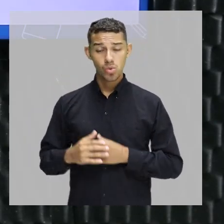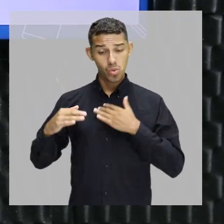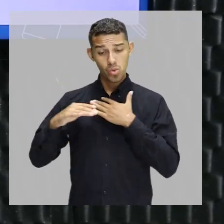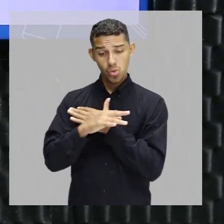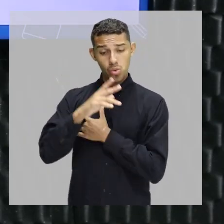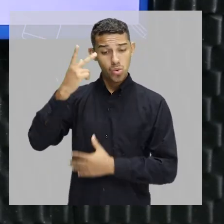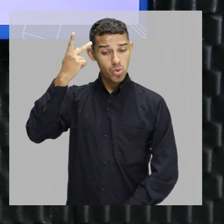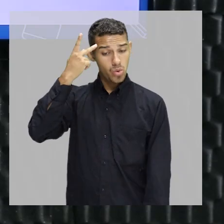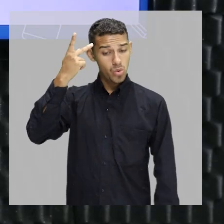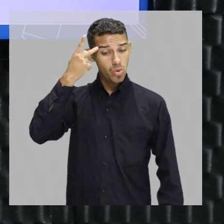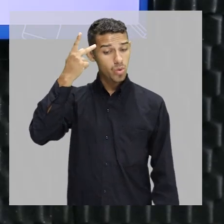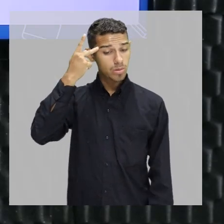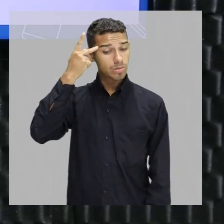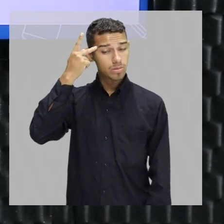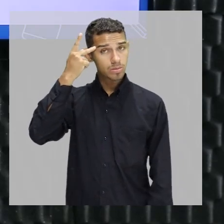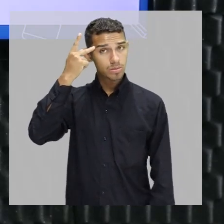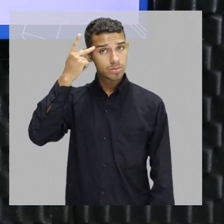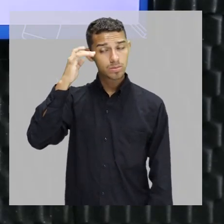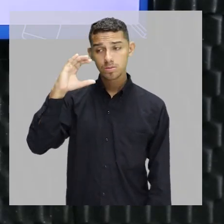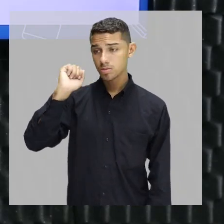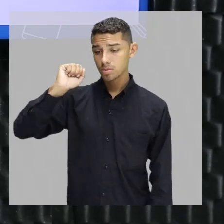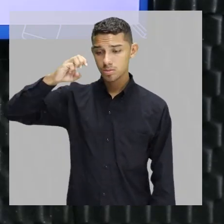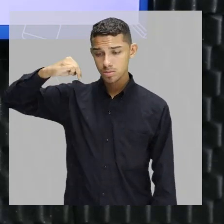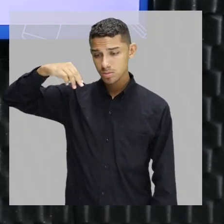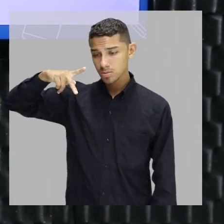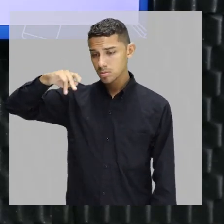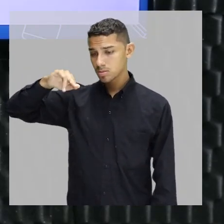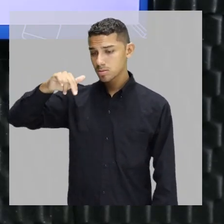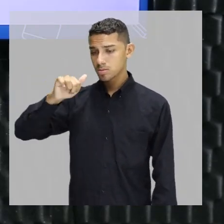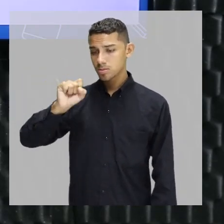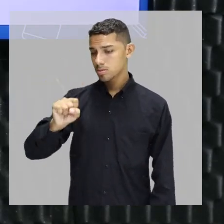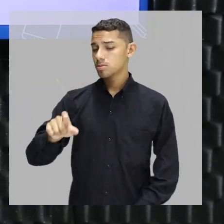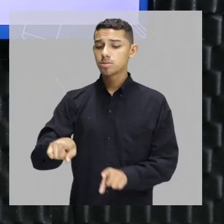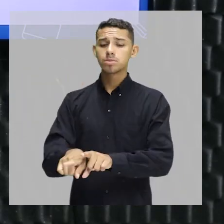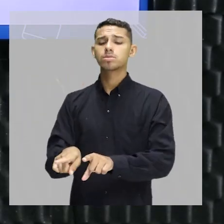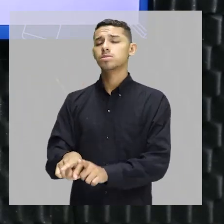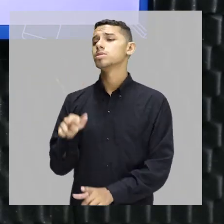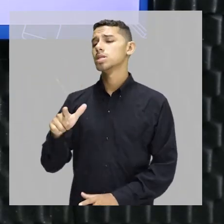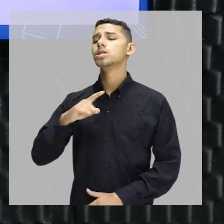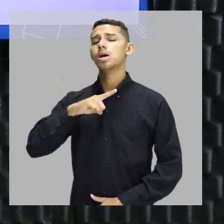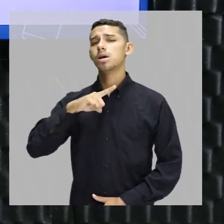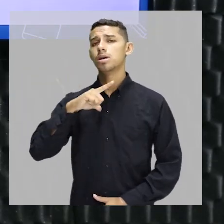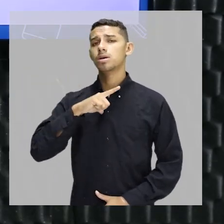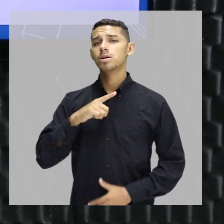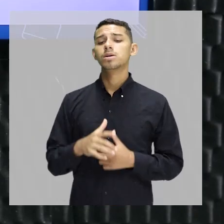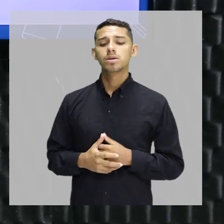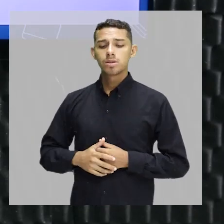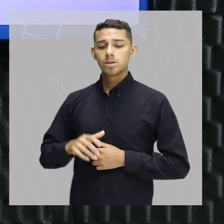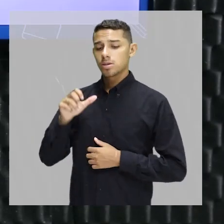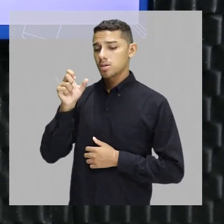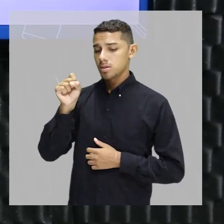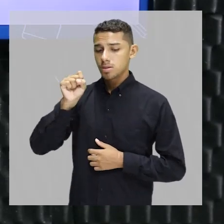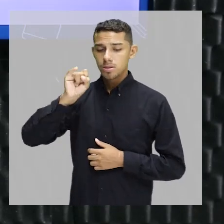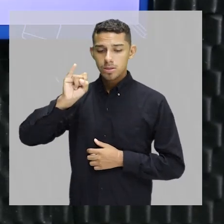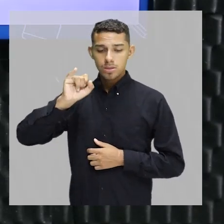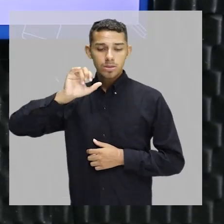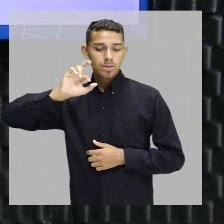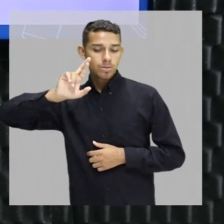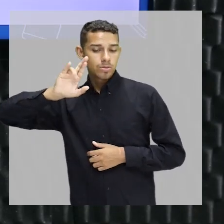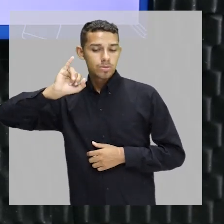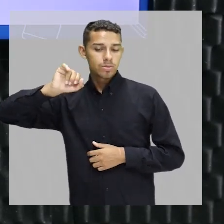acelerador menor, né, é uma estrutura, como já fala, um pouco menor, e tem um Sirius, que é uma estrutura gigantesca, uma estrutura